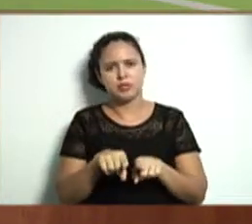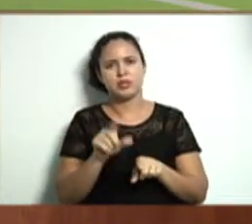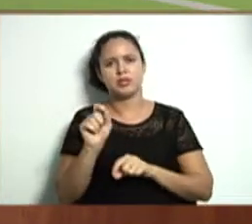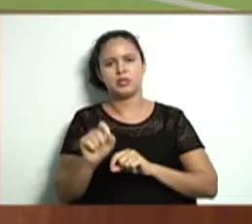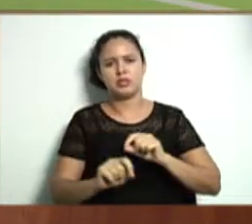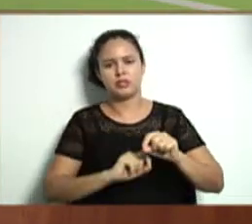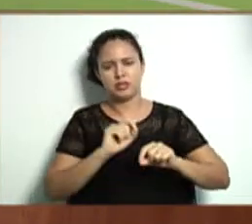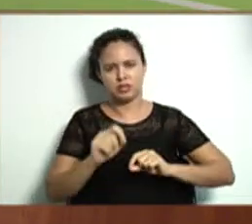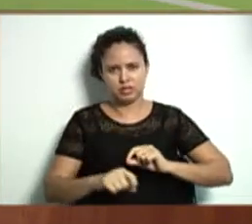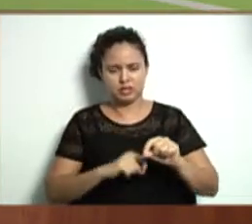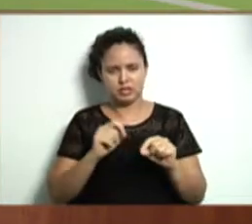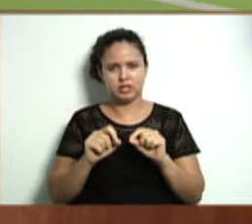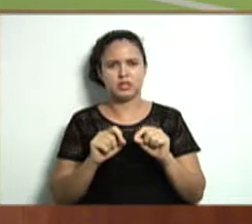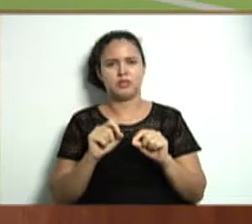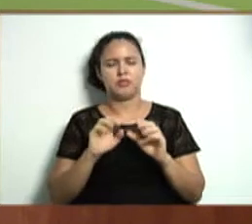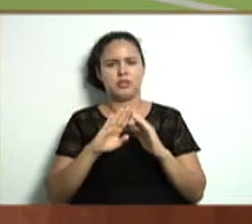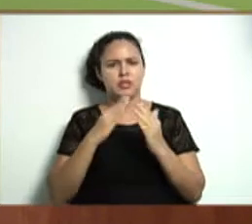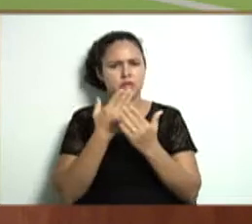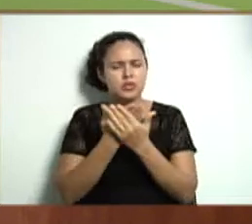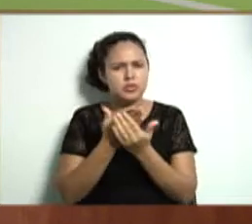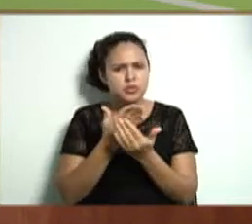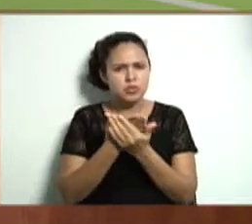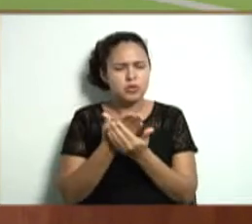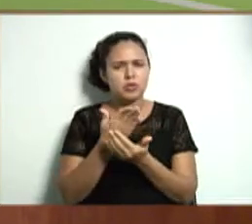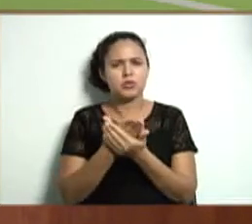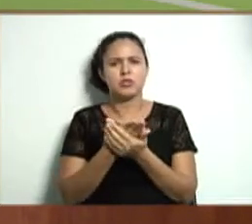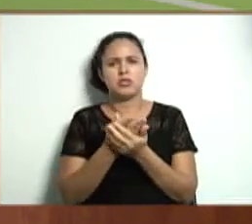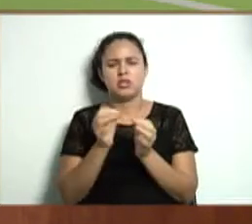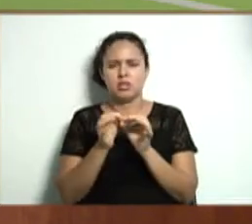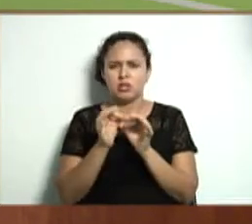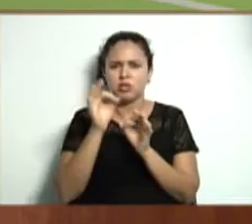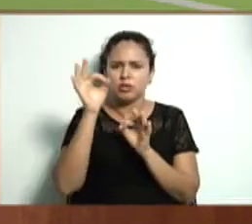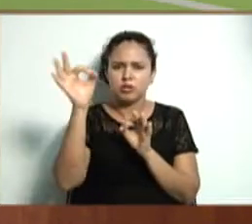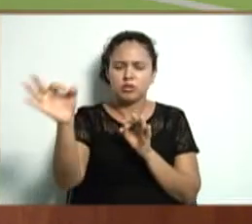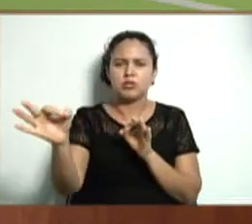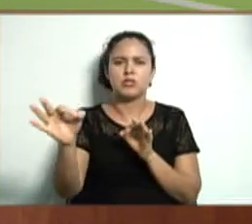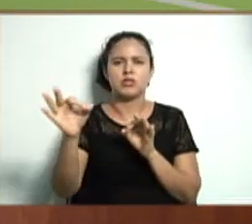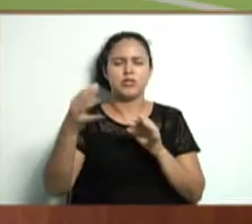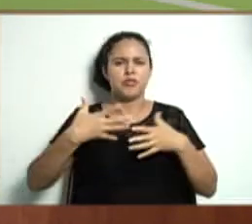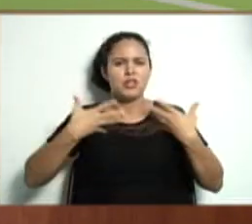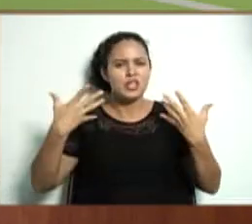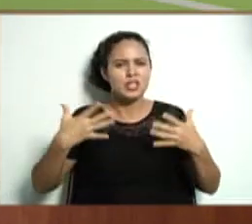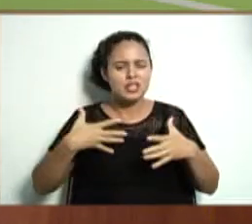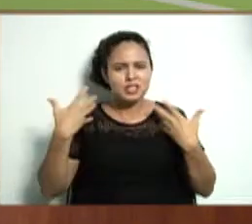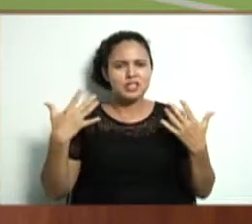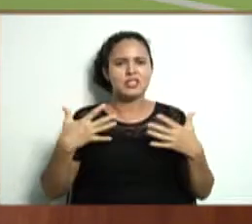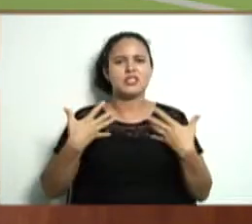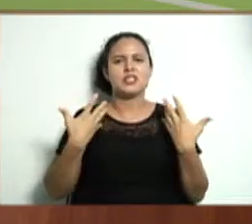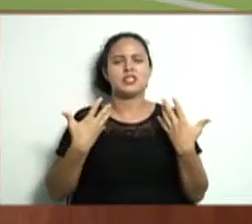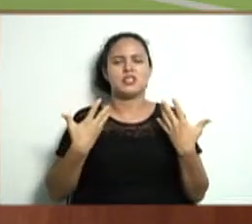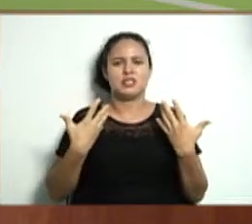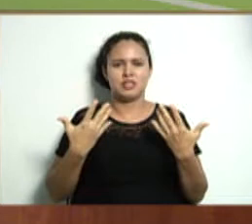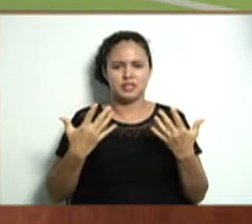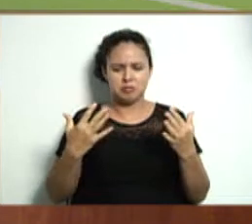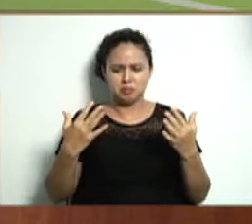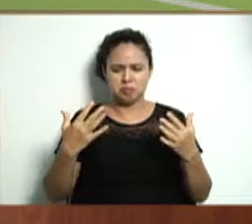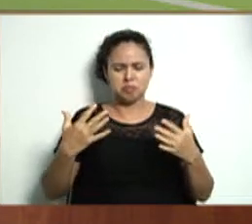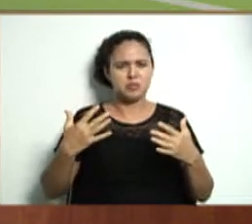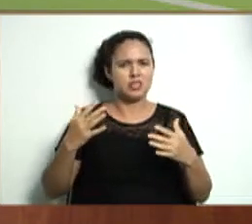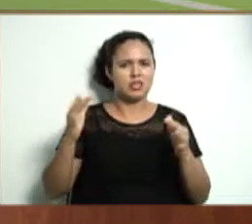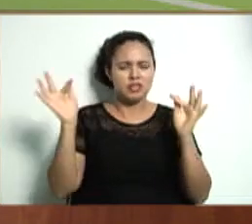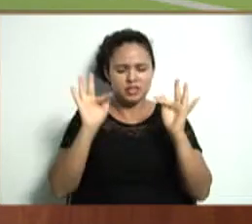vibrando, está assim empolgado por terem acertado, lá também da escola Alta Floresta,